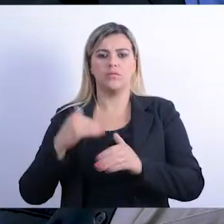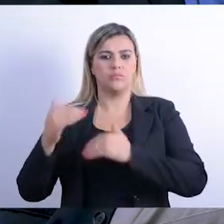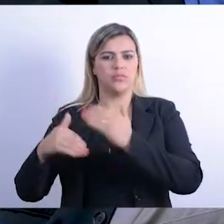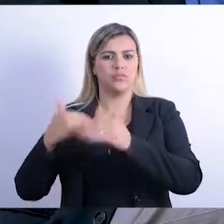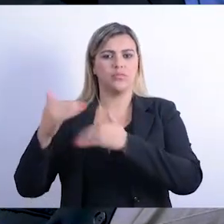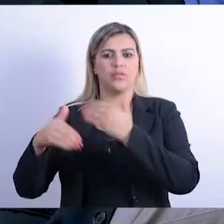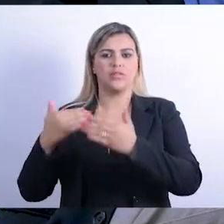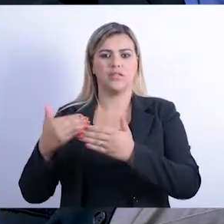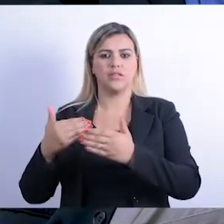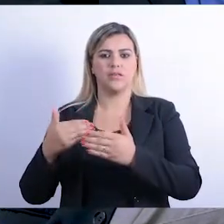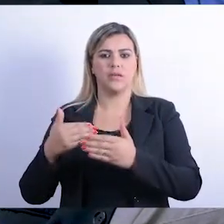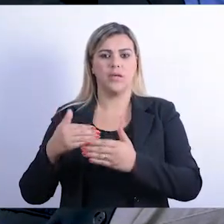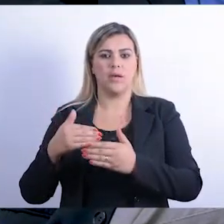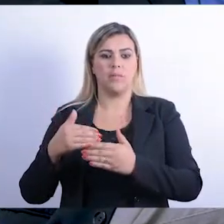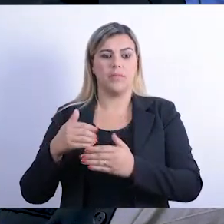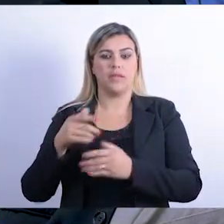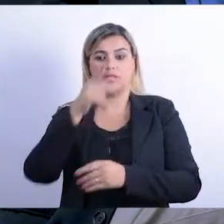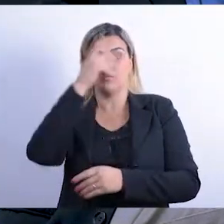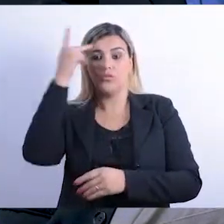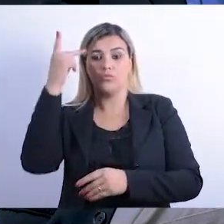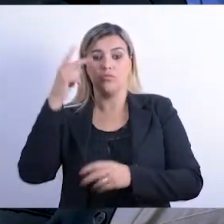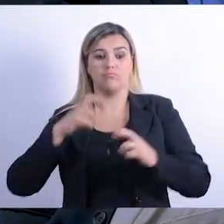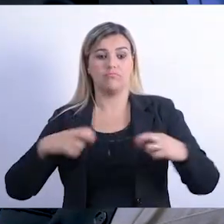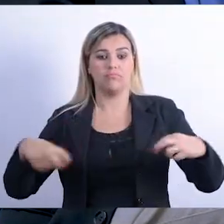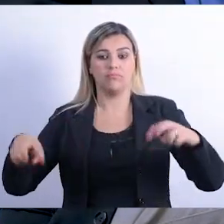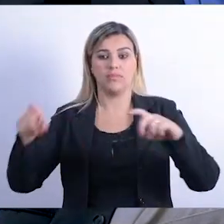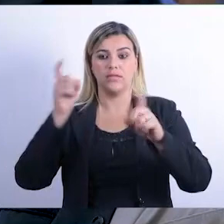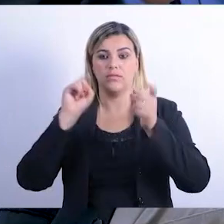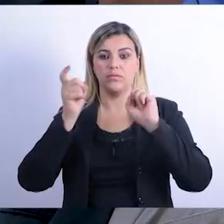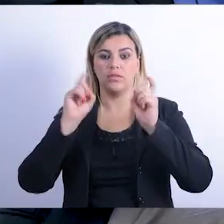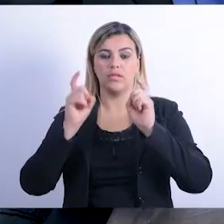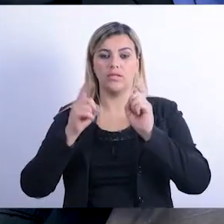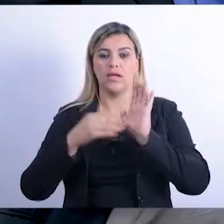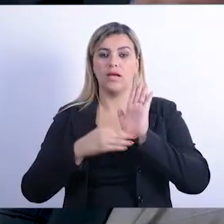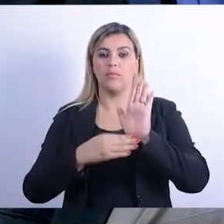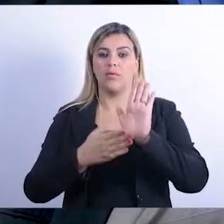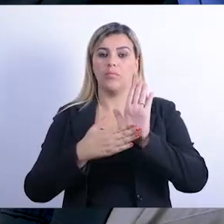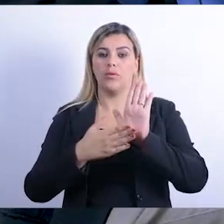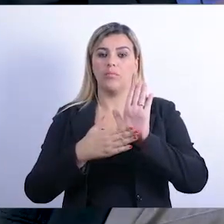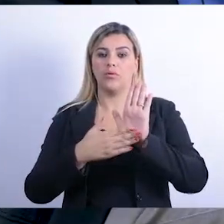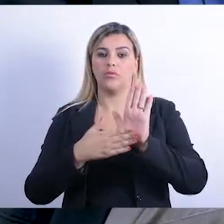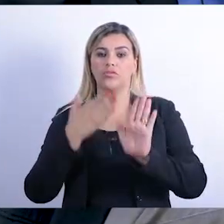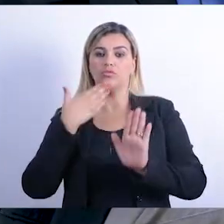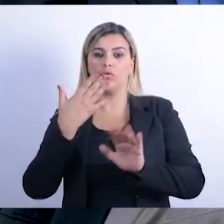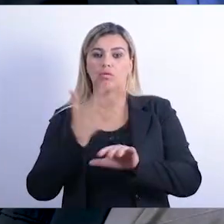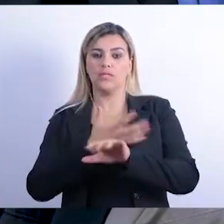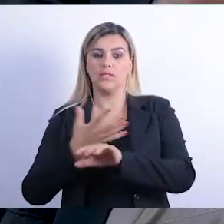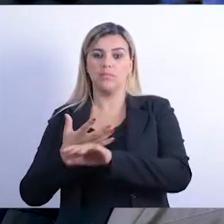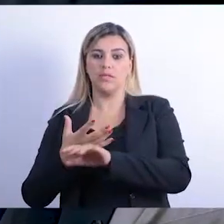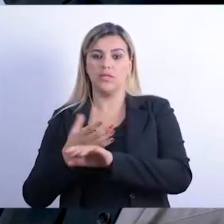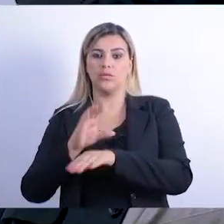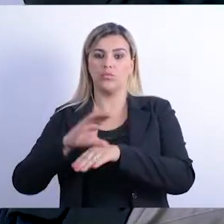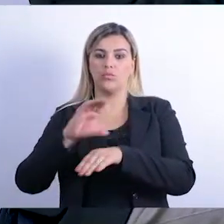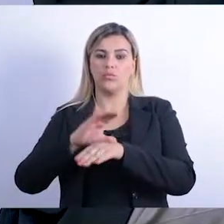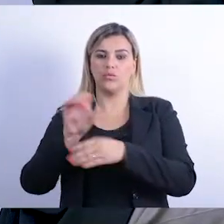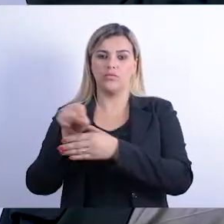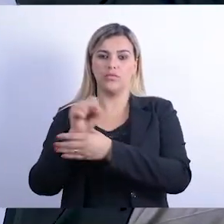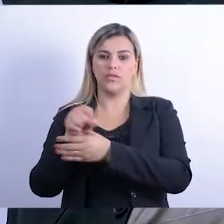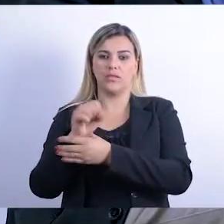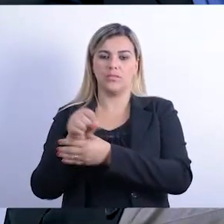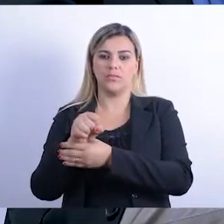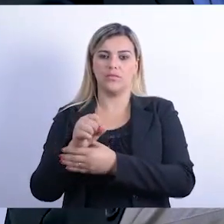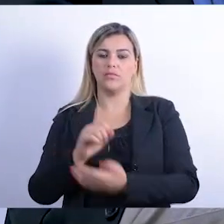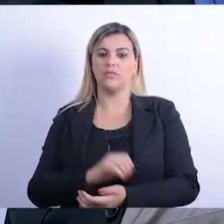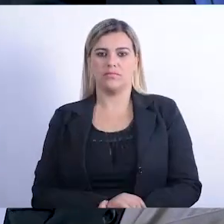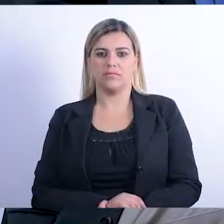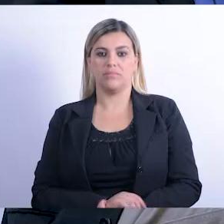carta, sugestão de currículo de fisioterapia no Congresso de 1985. Mais uma vez, para ser correto, Maria Lúcia